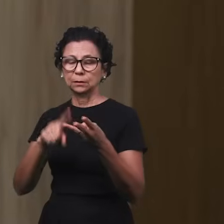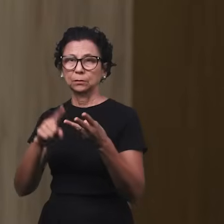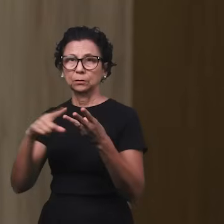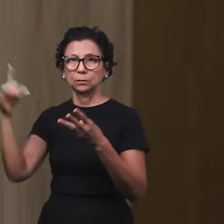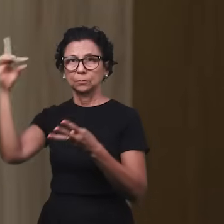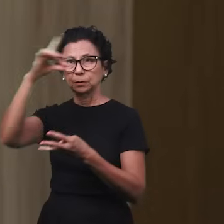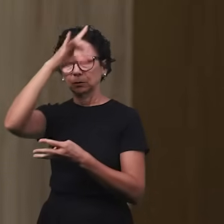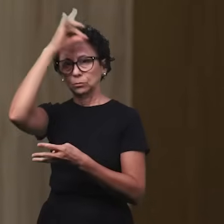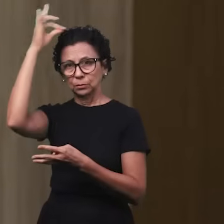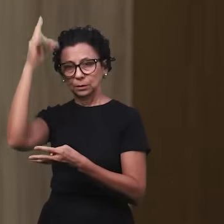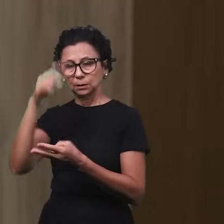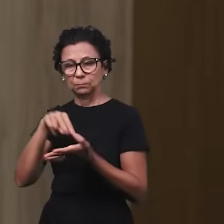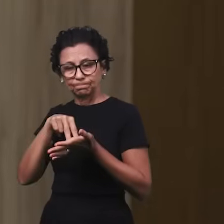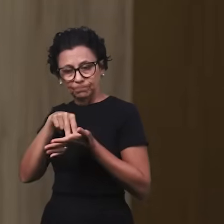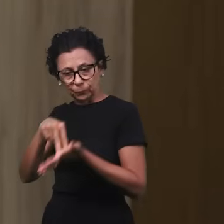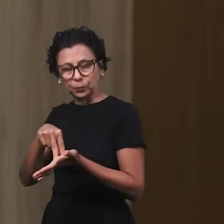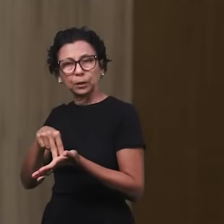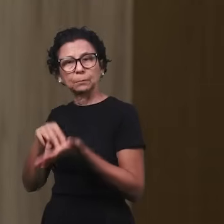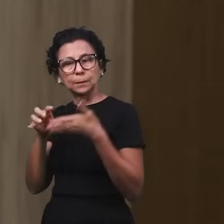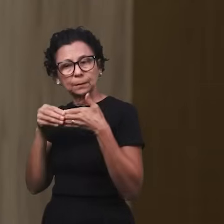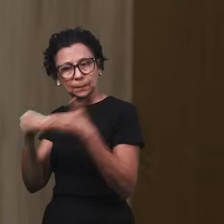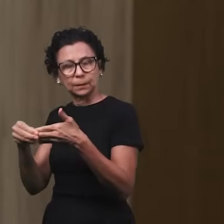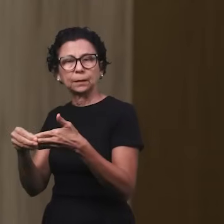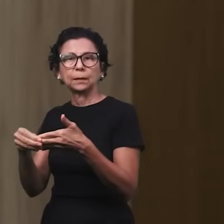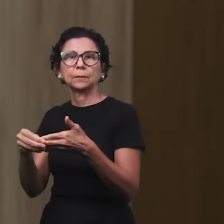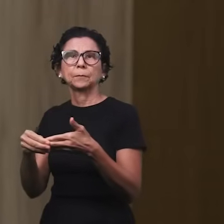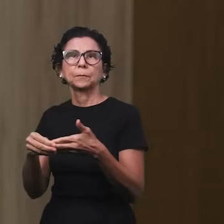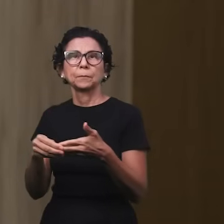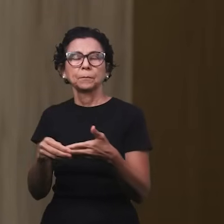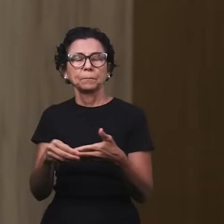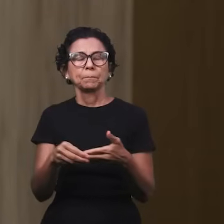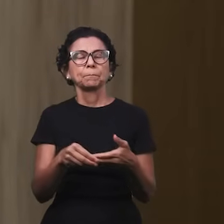sustentação, na manutenção, na manutenção.